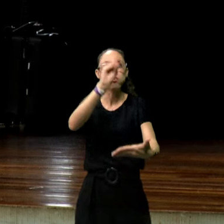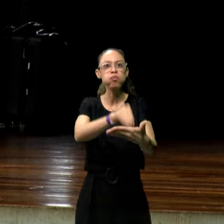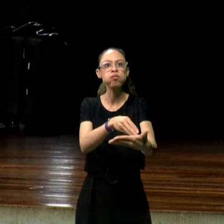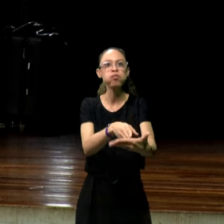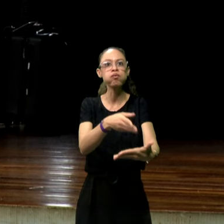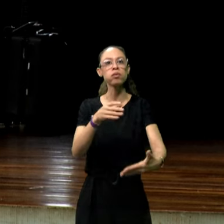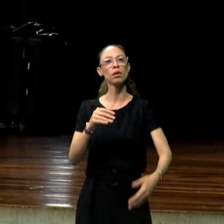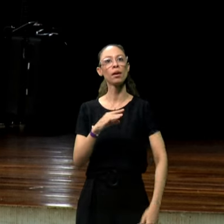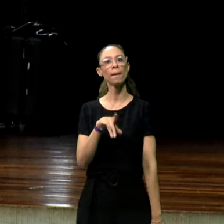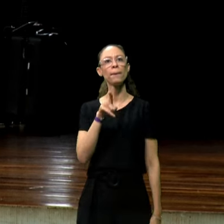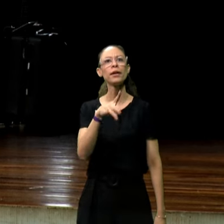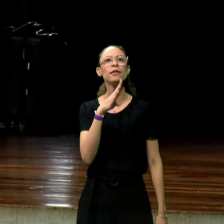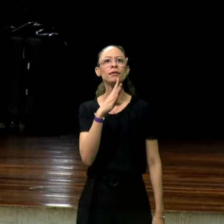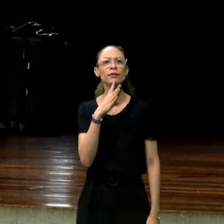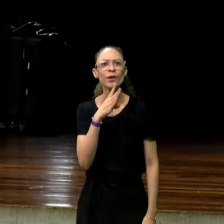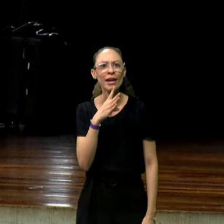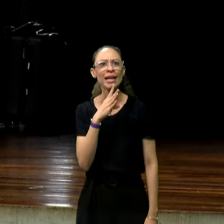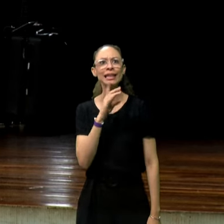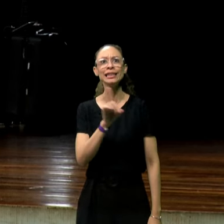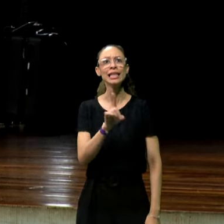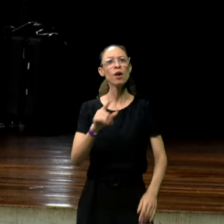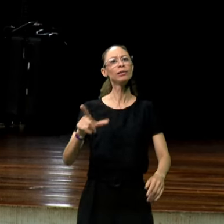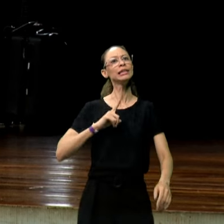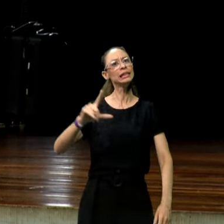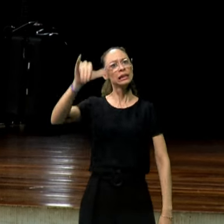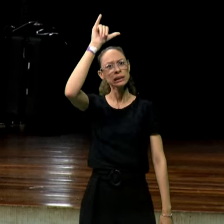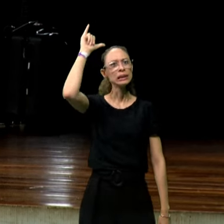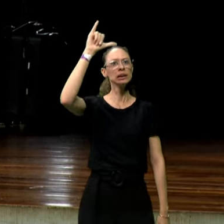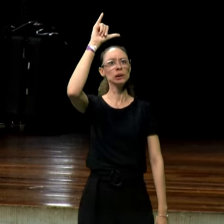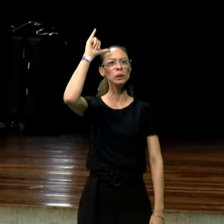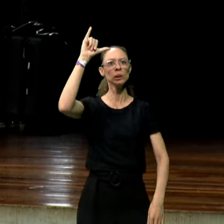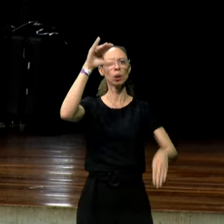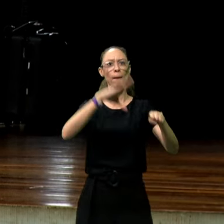porque você não conheça, sino porque você tem uma unção que é superior.